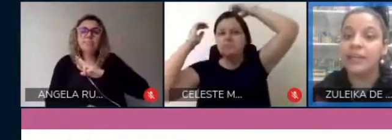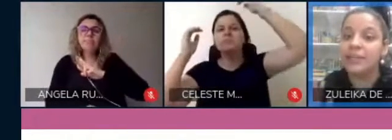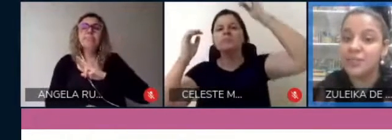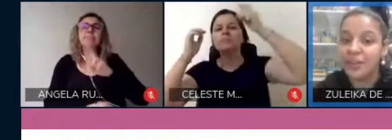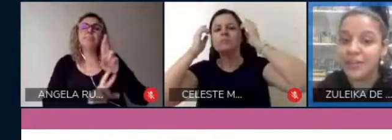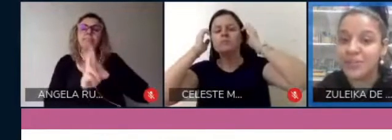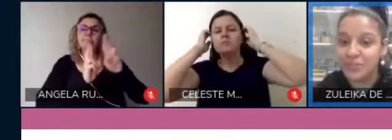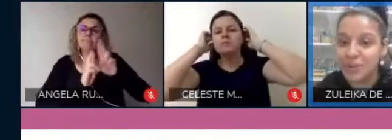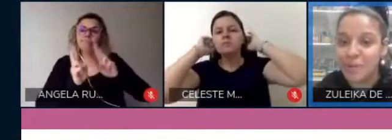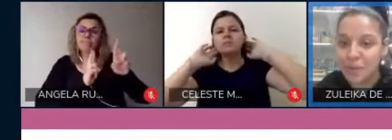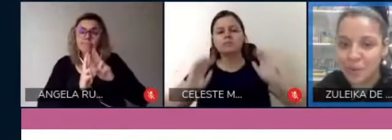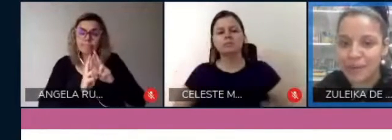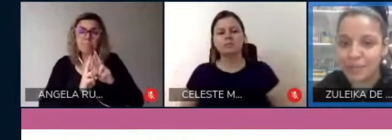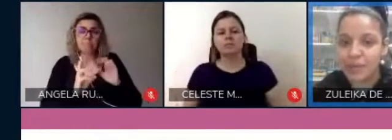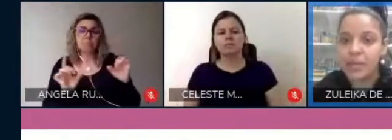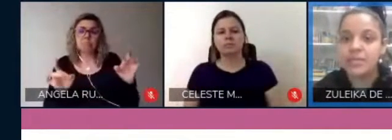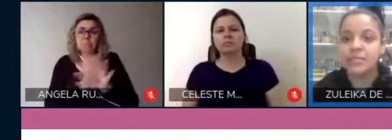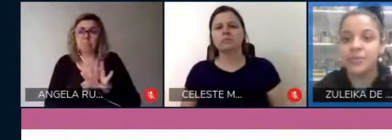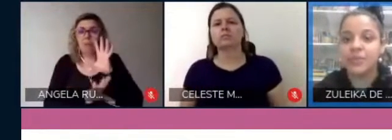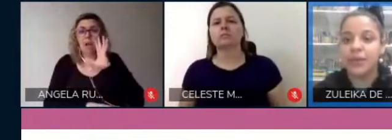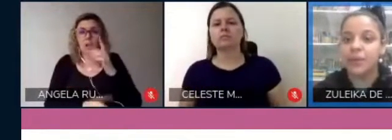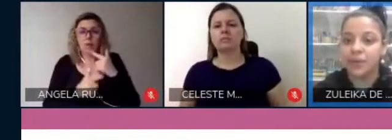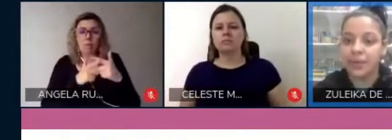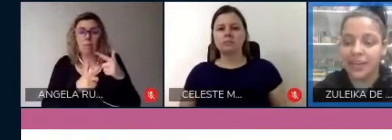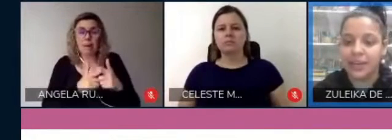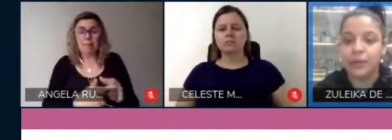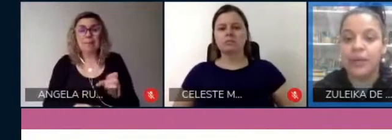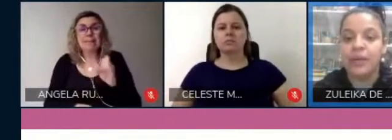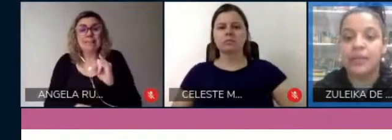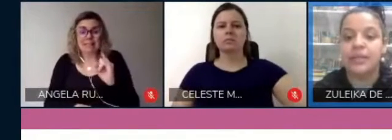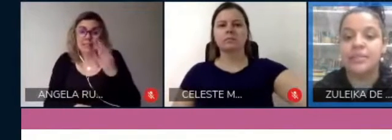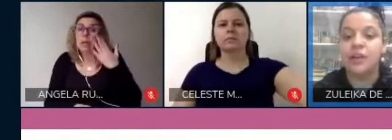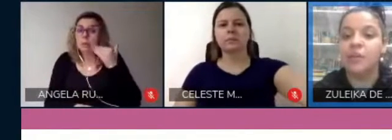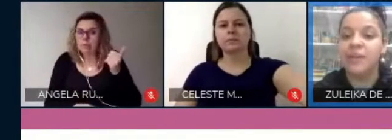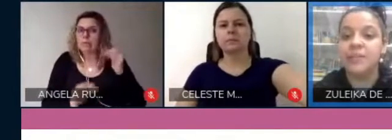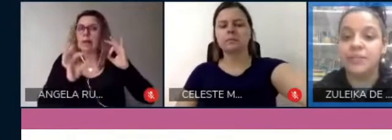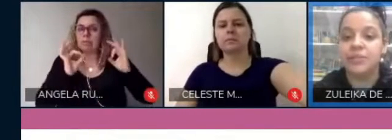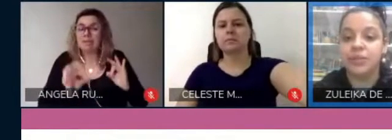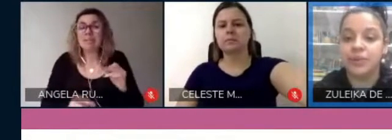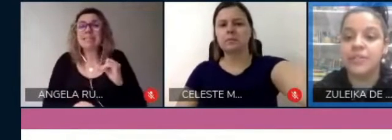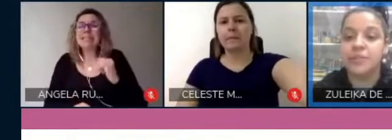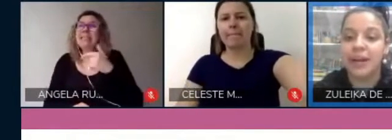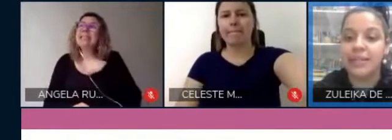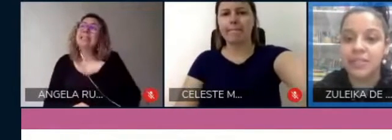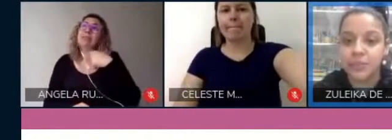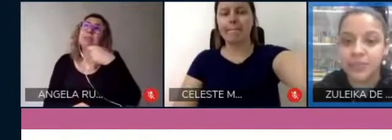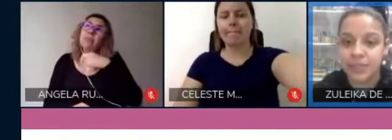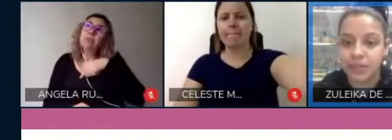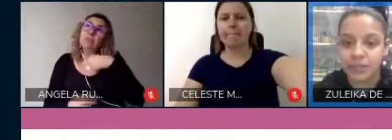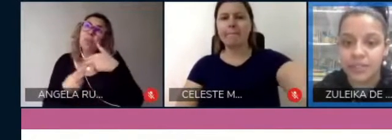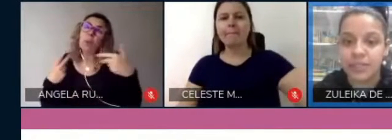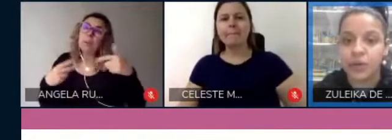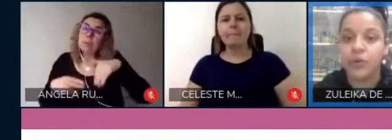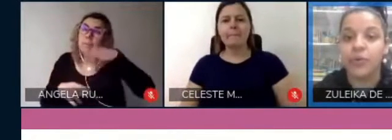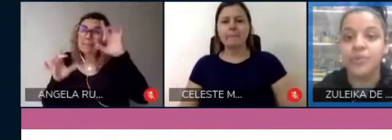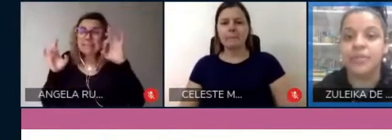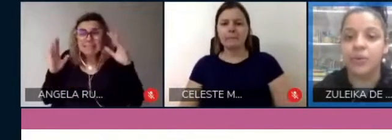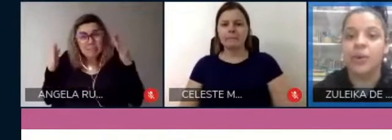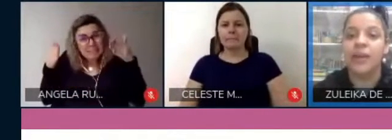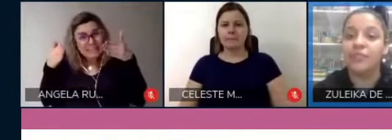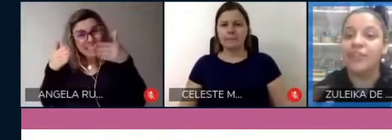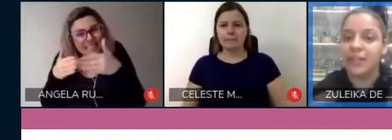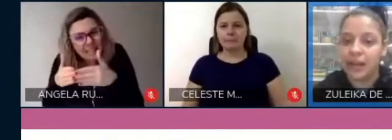resultados e isso vai resolver o meu problema, se eu sei o que eu quero, né? Se eu preciso de coisas mais específicas,